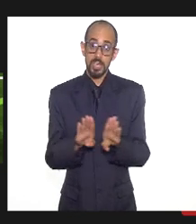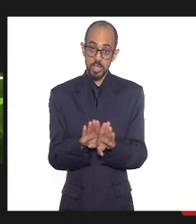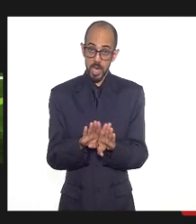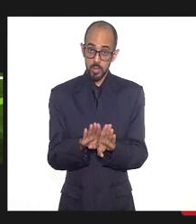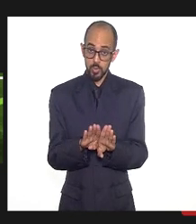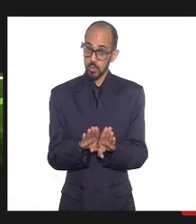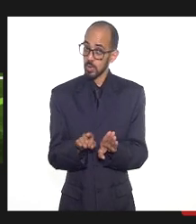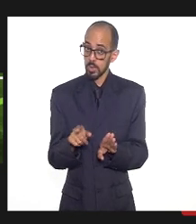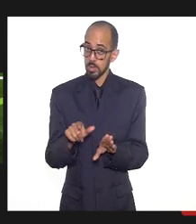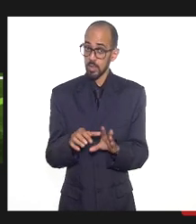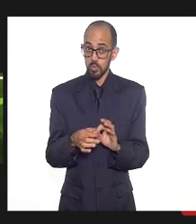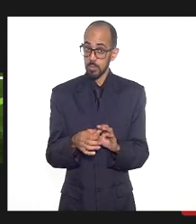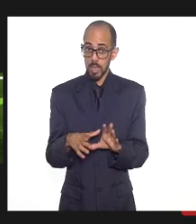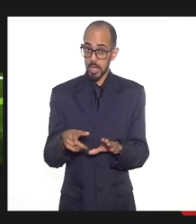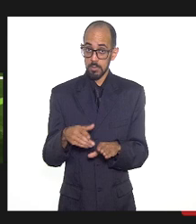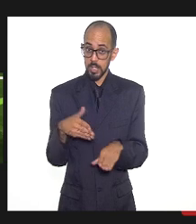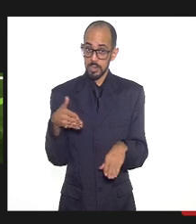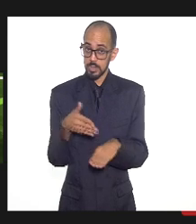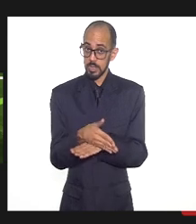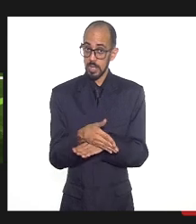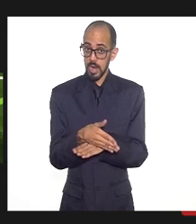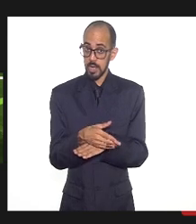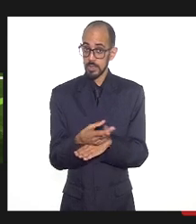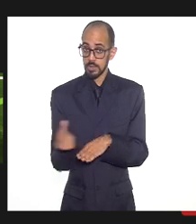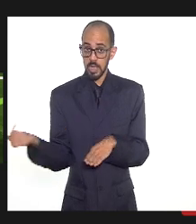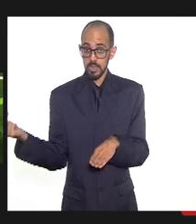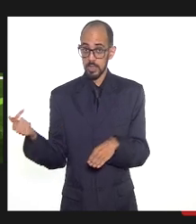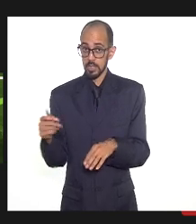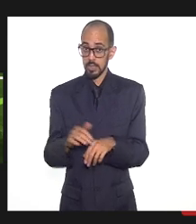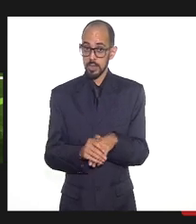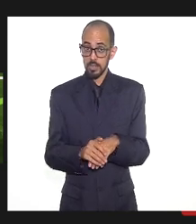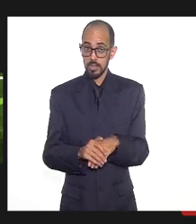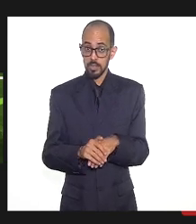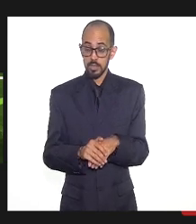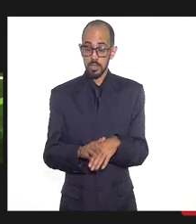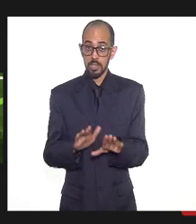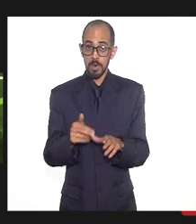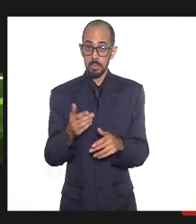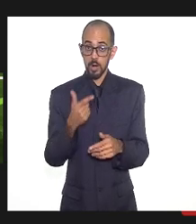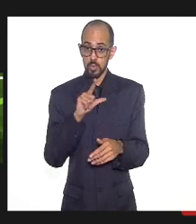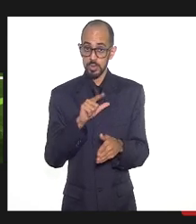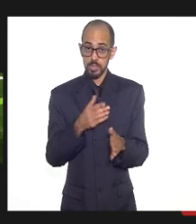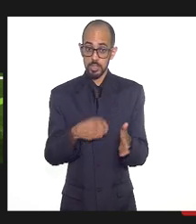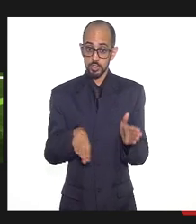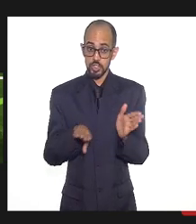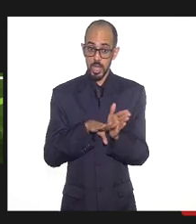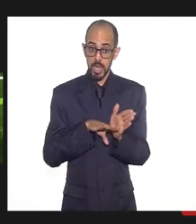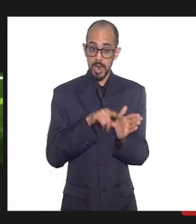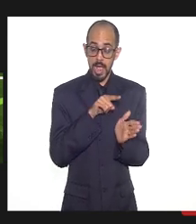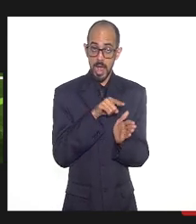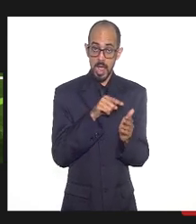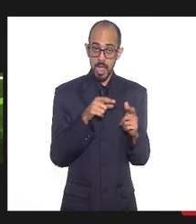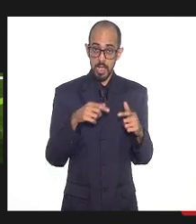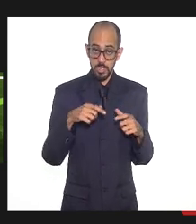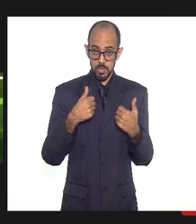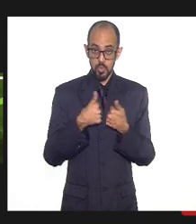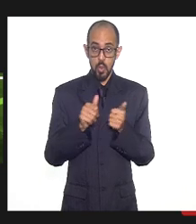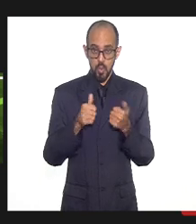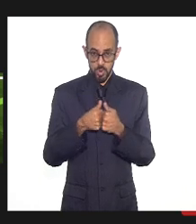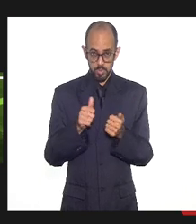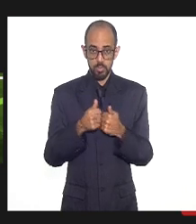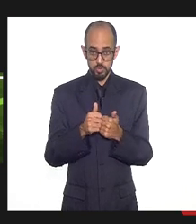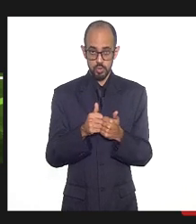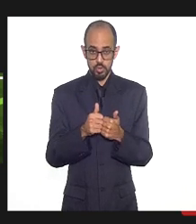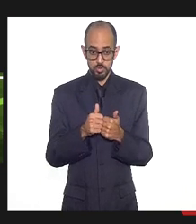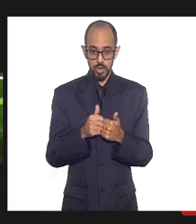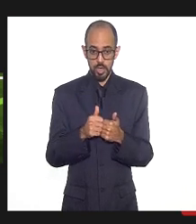para eles passarem. E eles, para chegar na missão, para pegar um ônibus, alguma coisa,